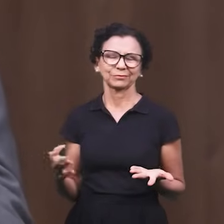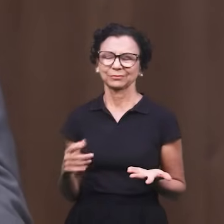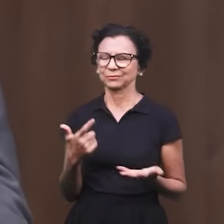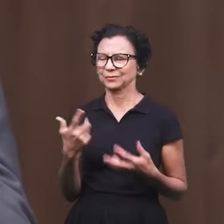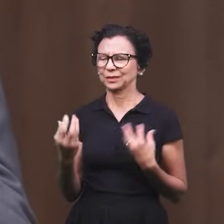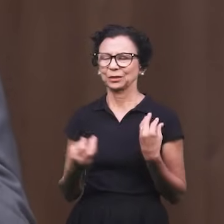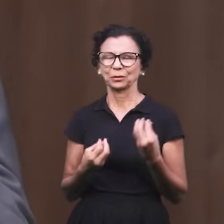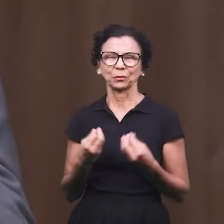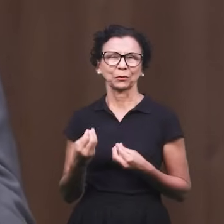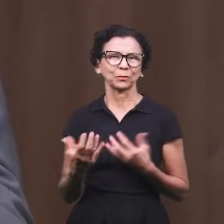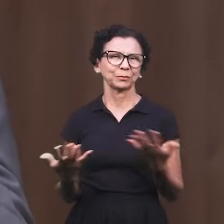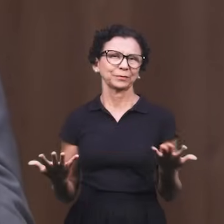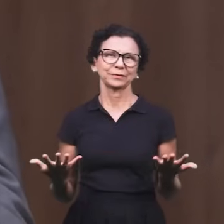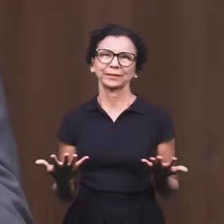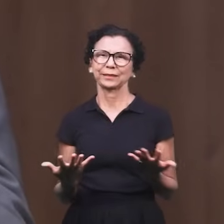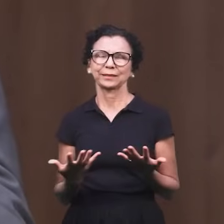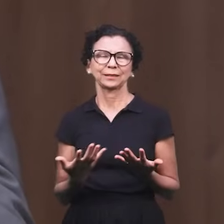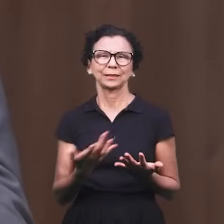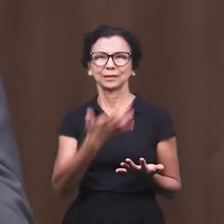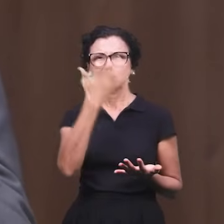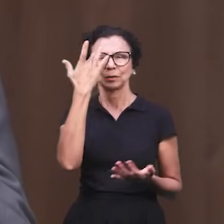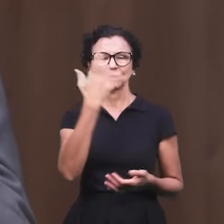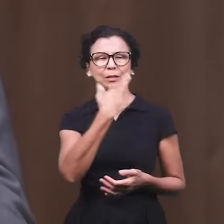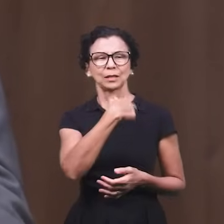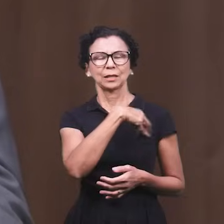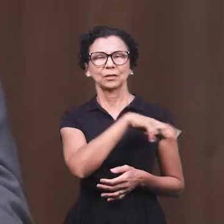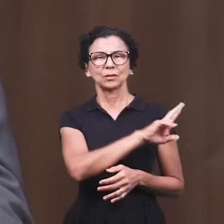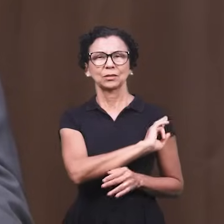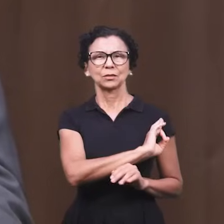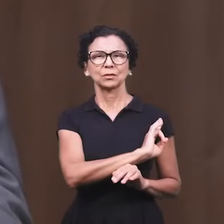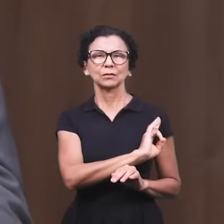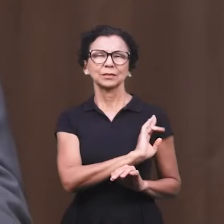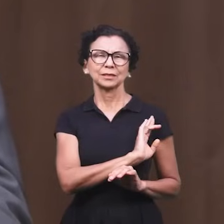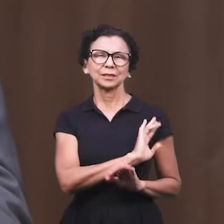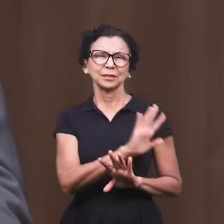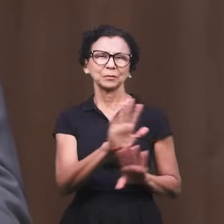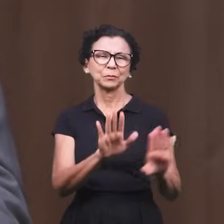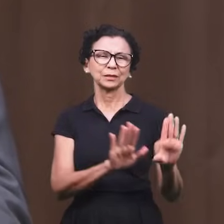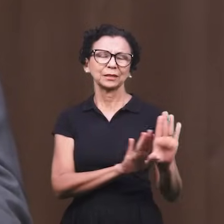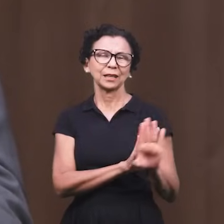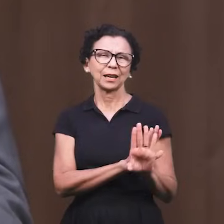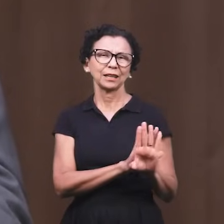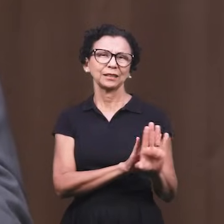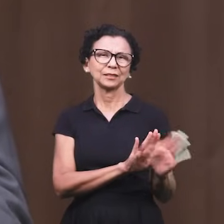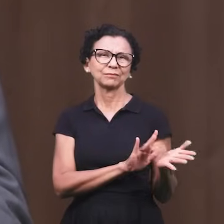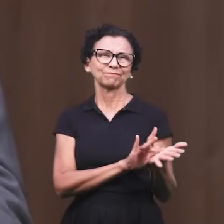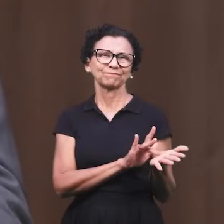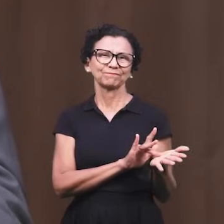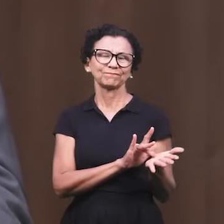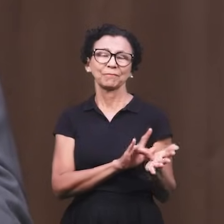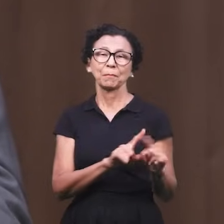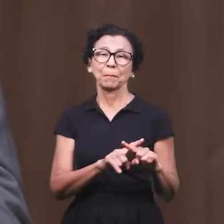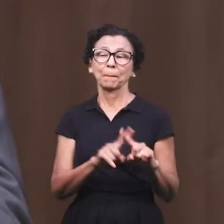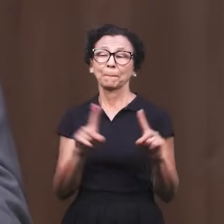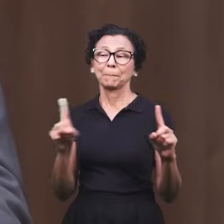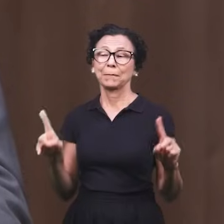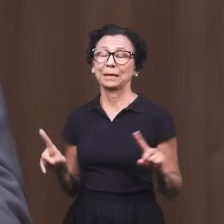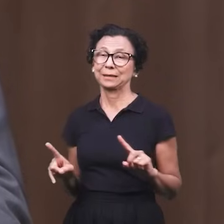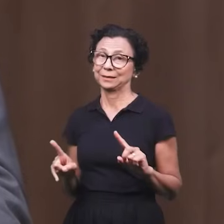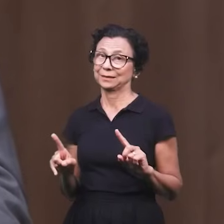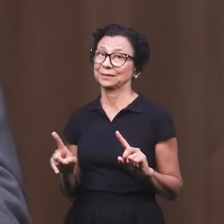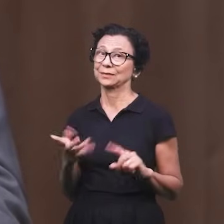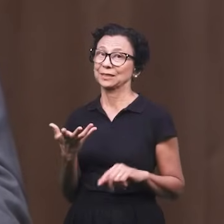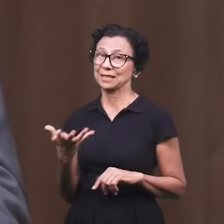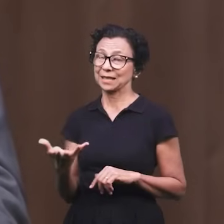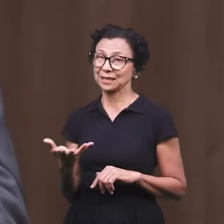dentro de uma religião e vive uma farsa. Mas é você viver a sinceridade de quem quer ser